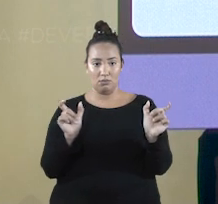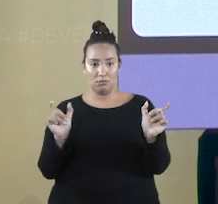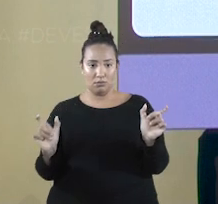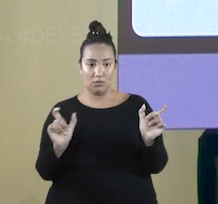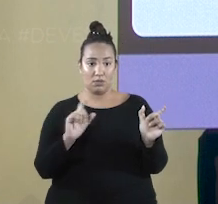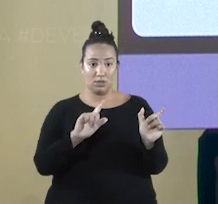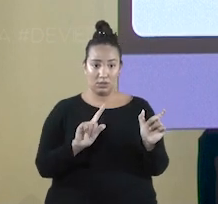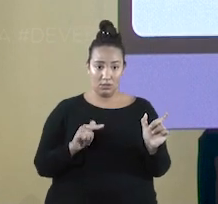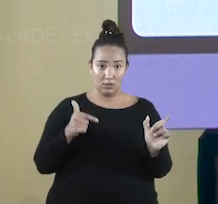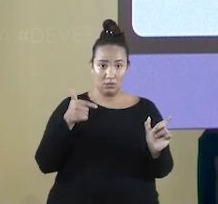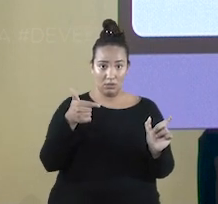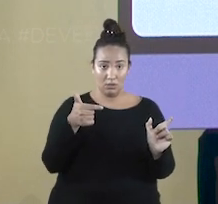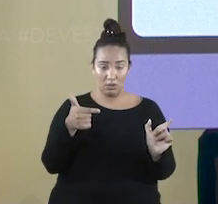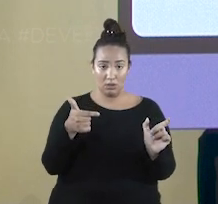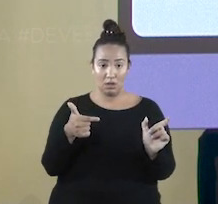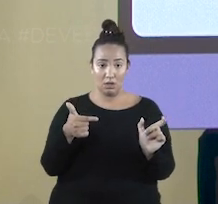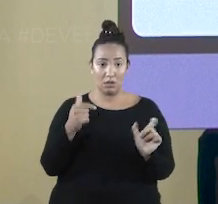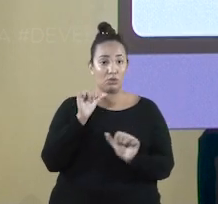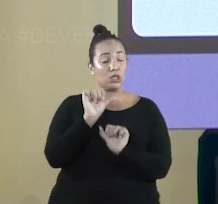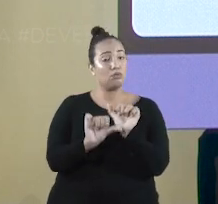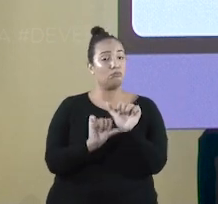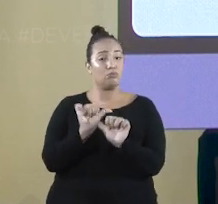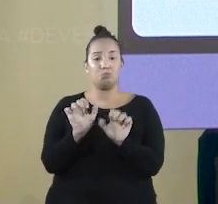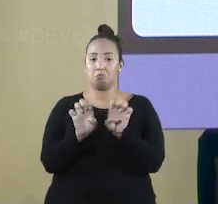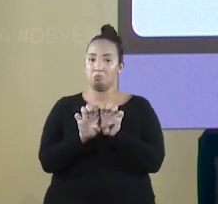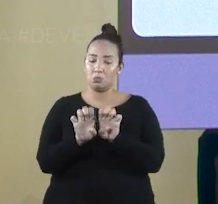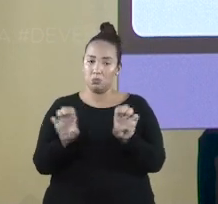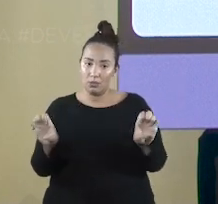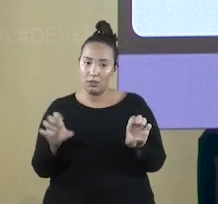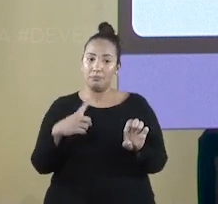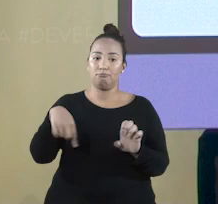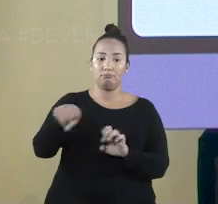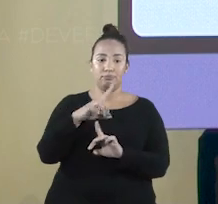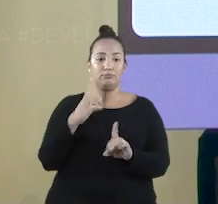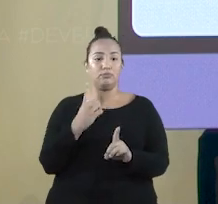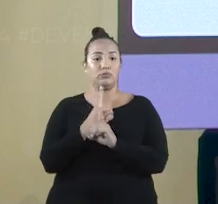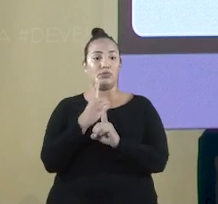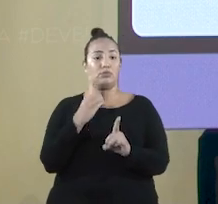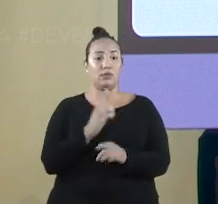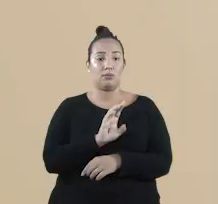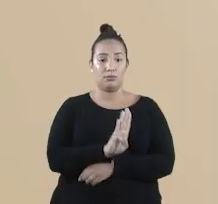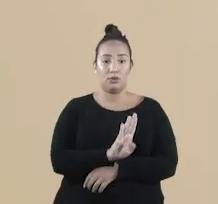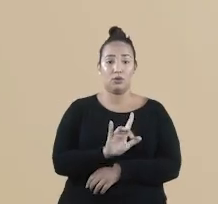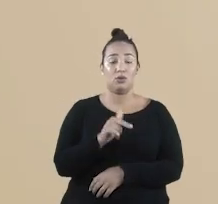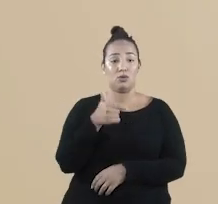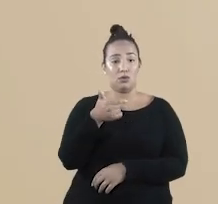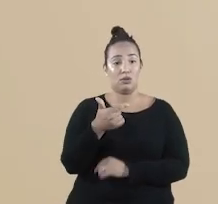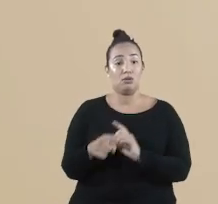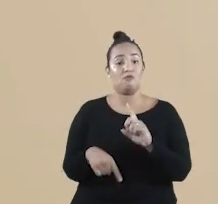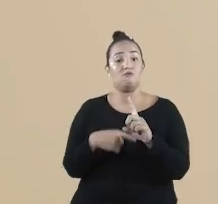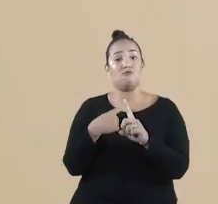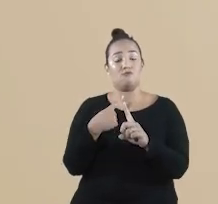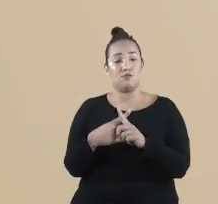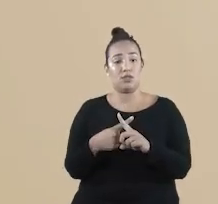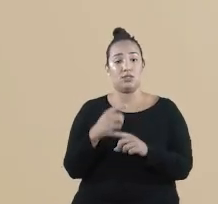por c², não alteramos a equação e encontraremos